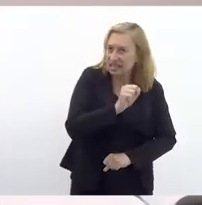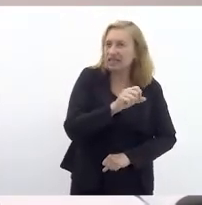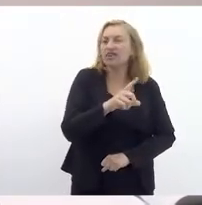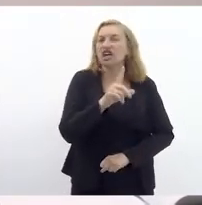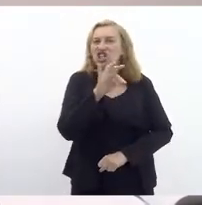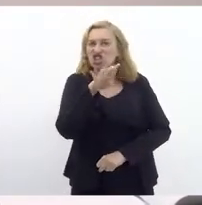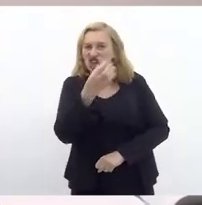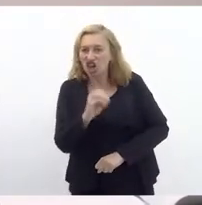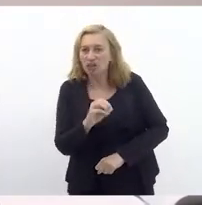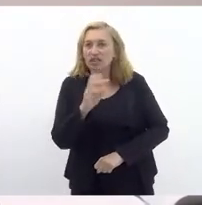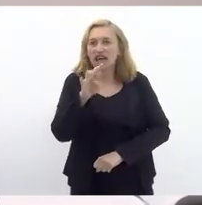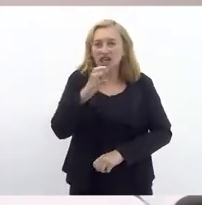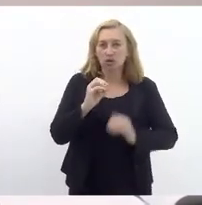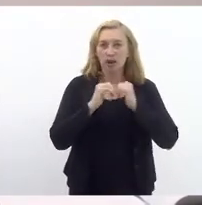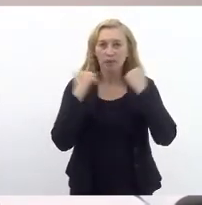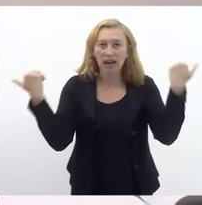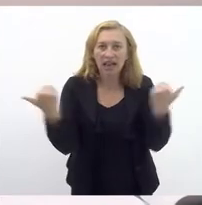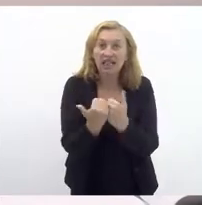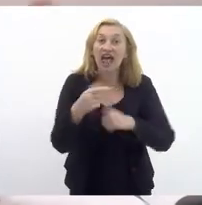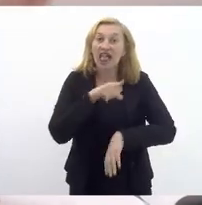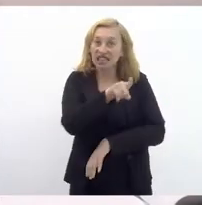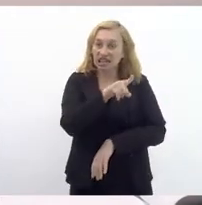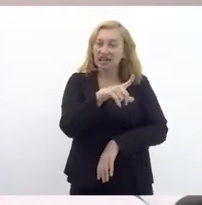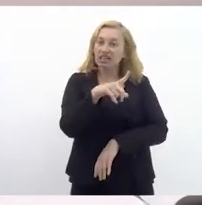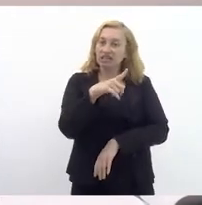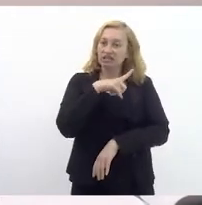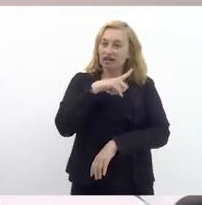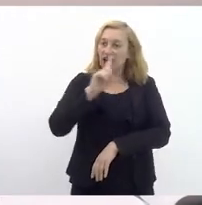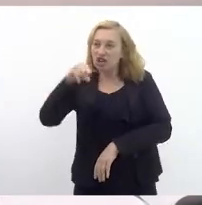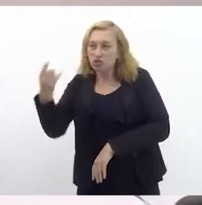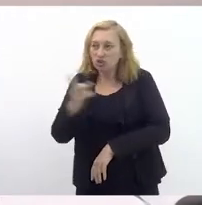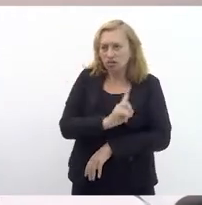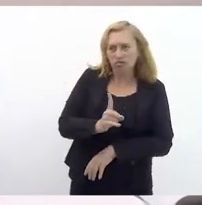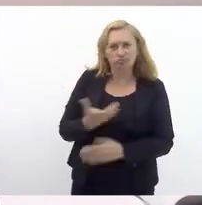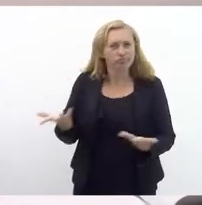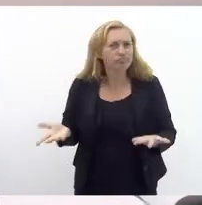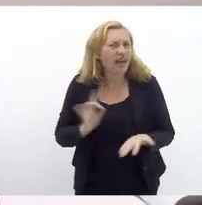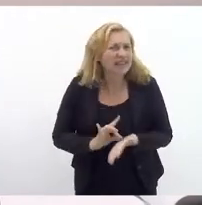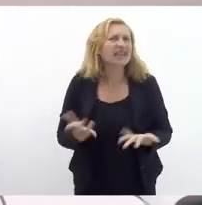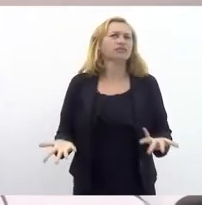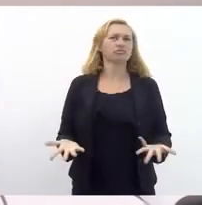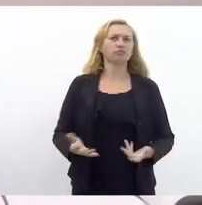Dentro, Maracanã, essas foram. As demais, não. Essa é a realidade.